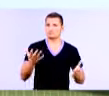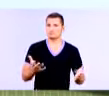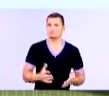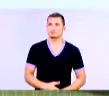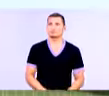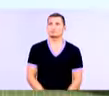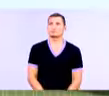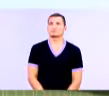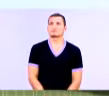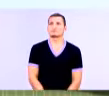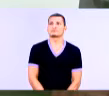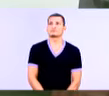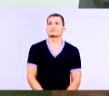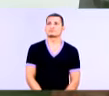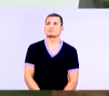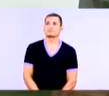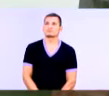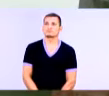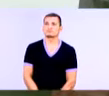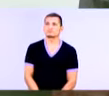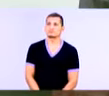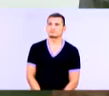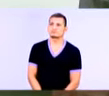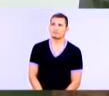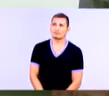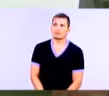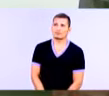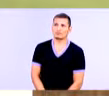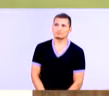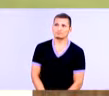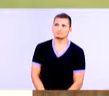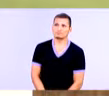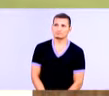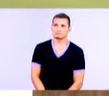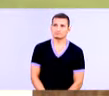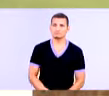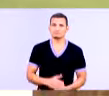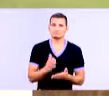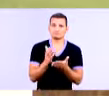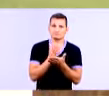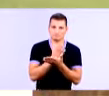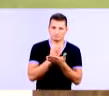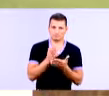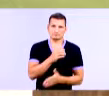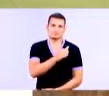né? Só rapidinho, alguns colegas